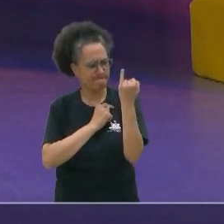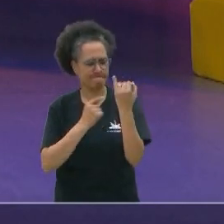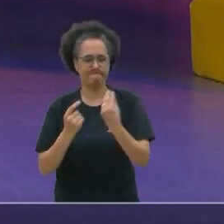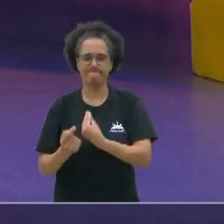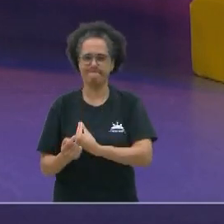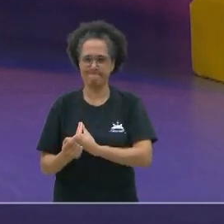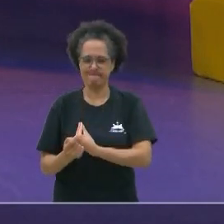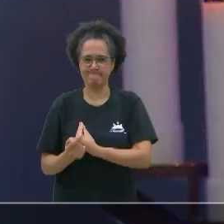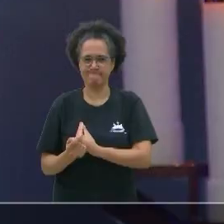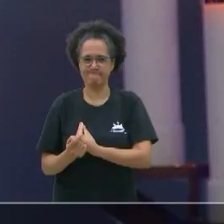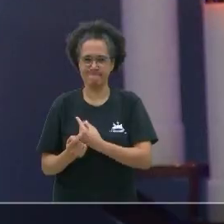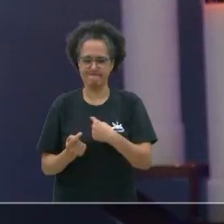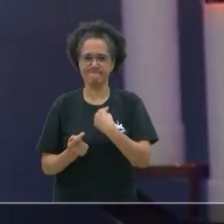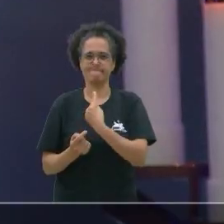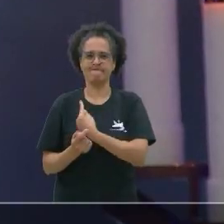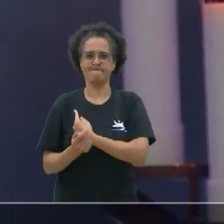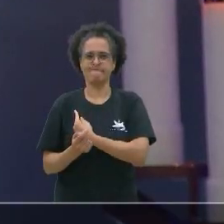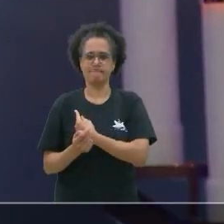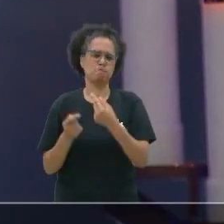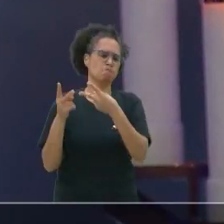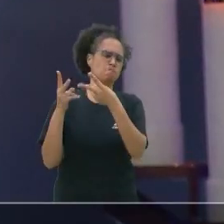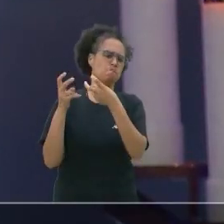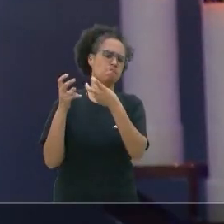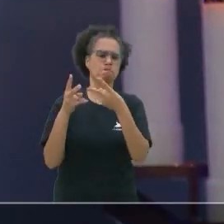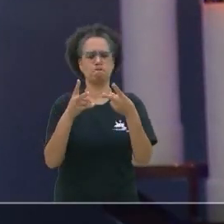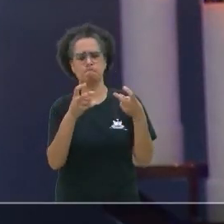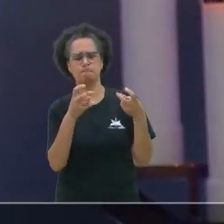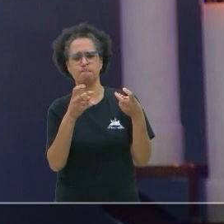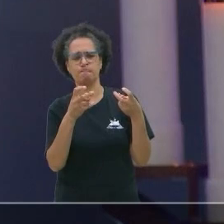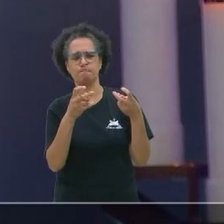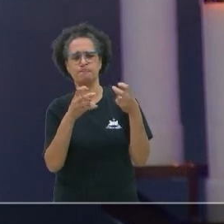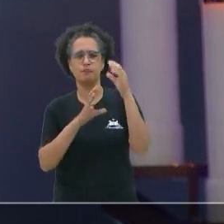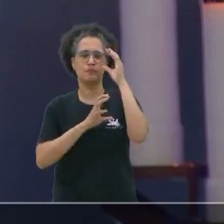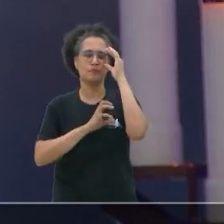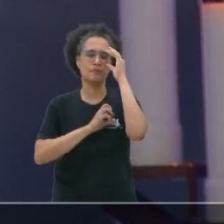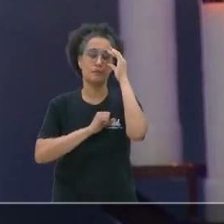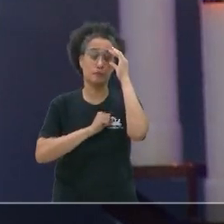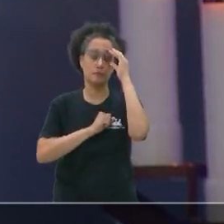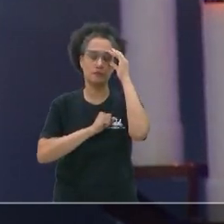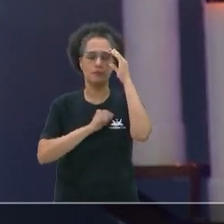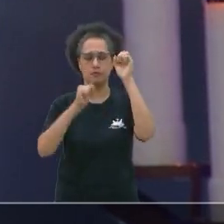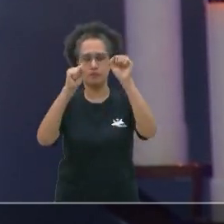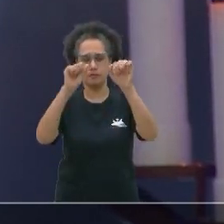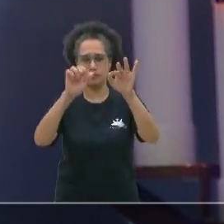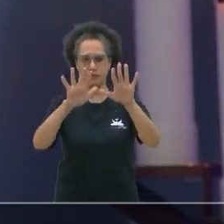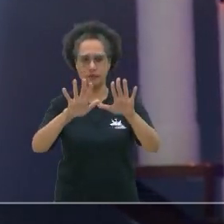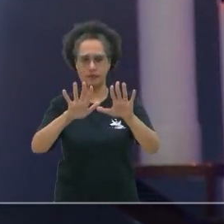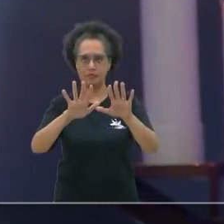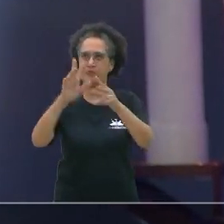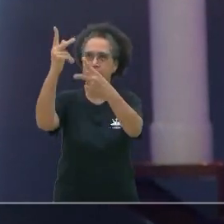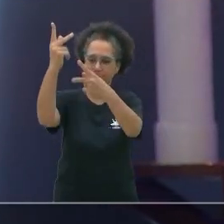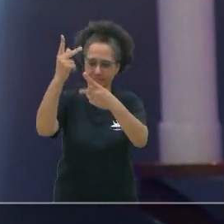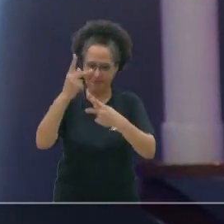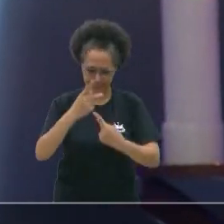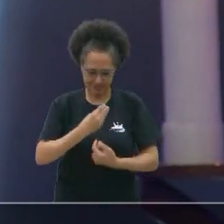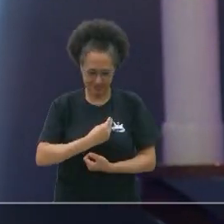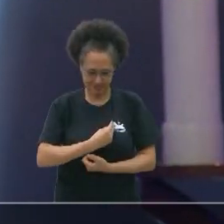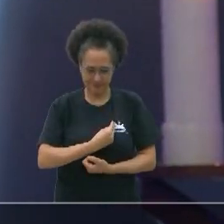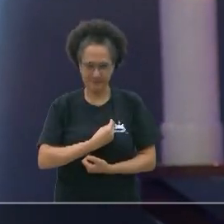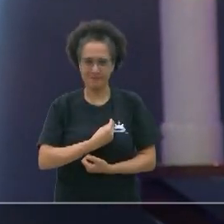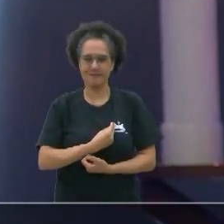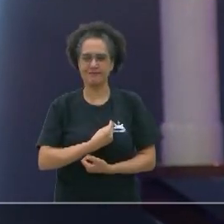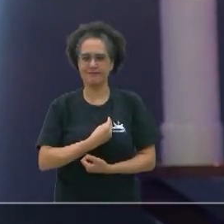fé, perceber o amor, a graça, a presença de Deus